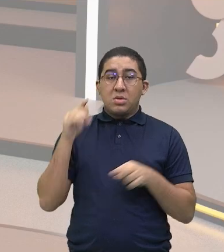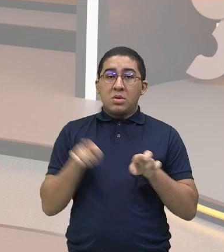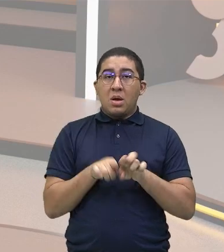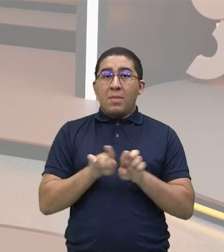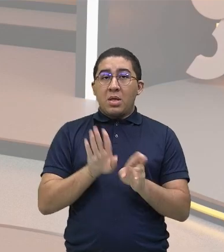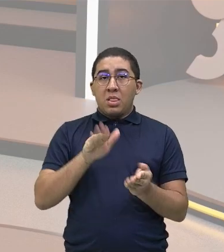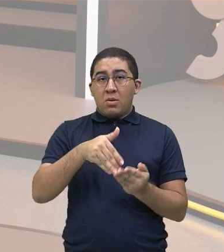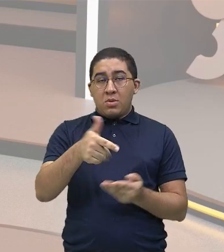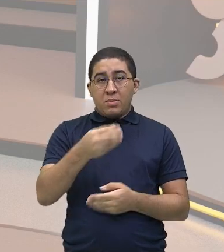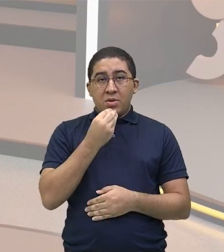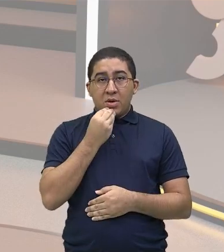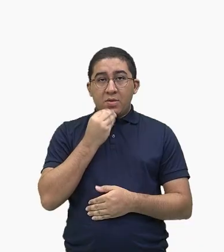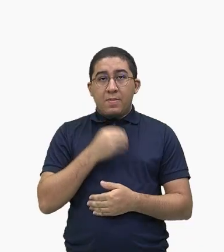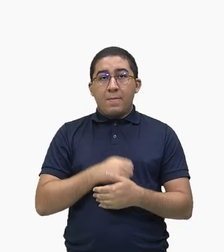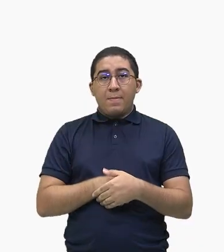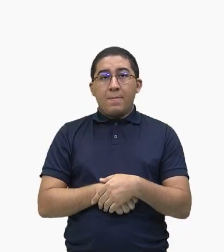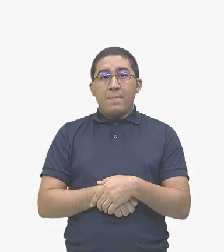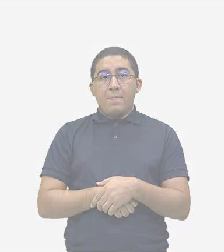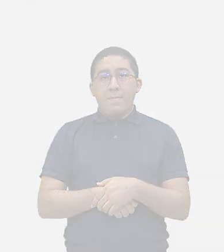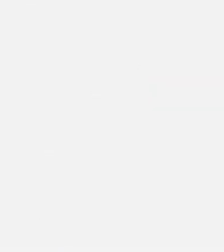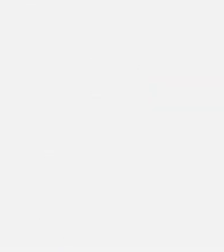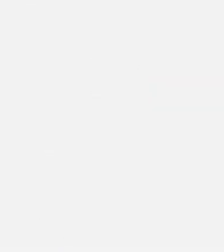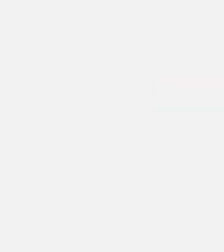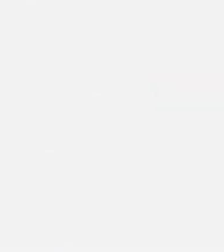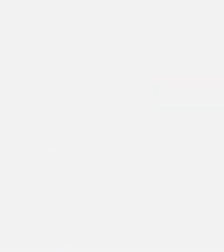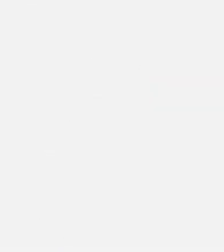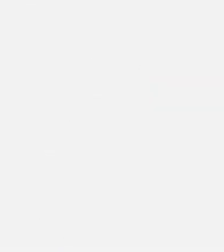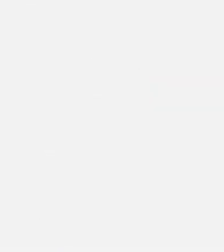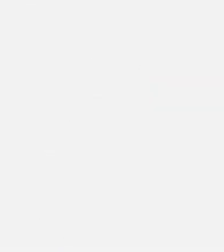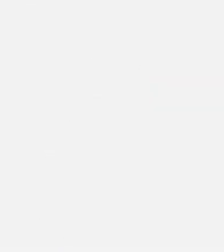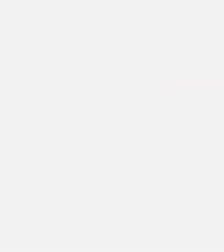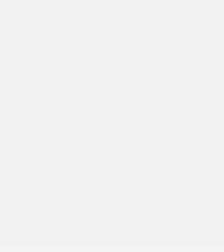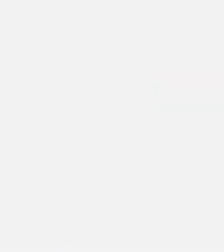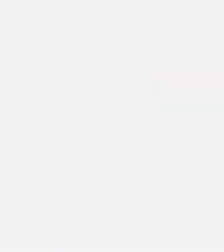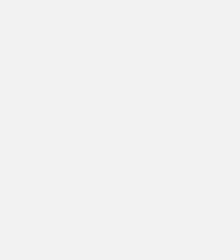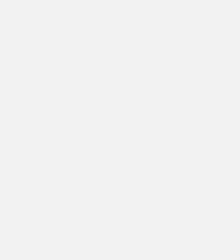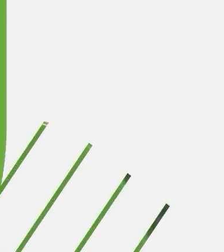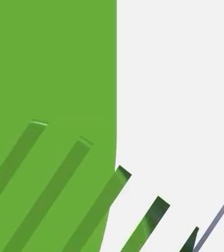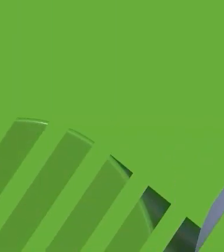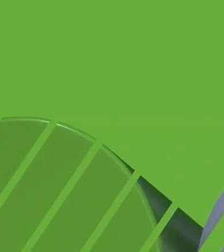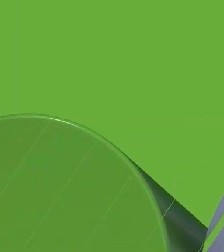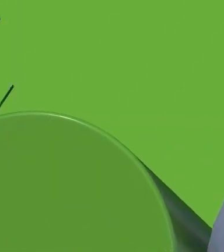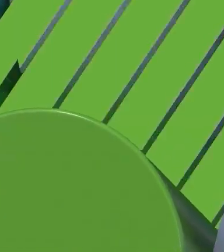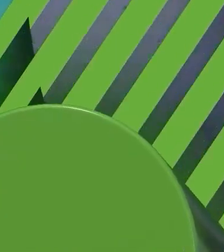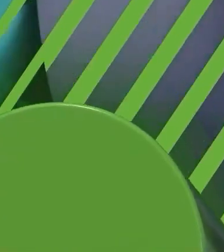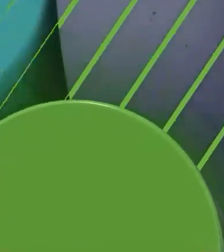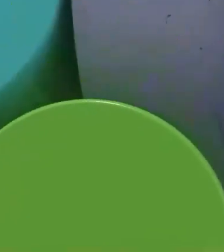e até a próxima!